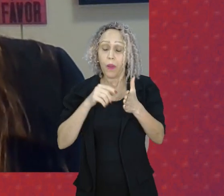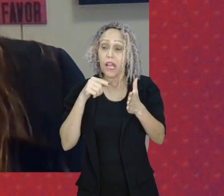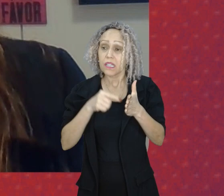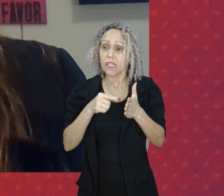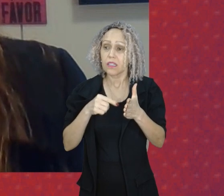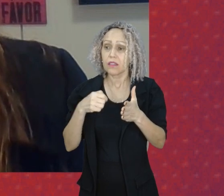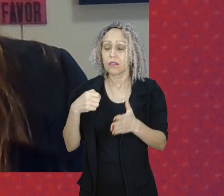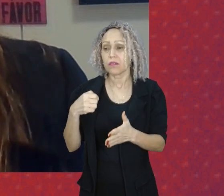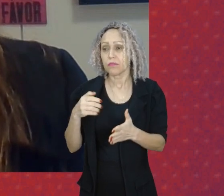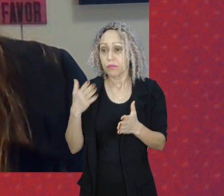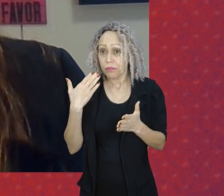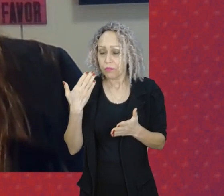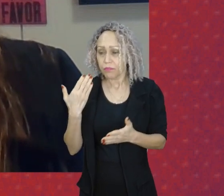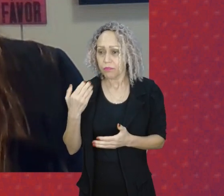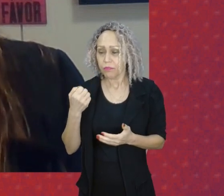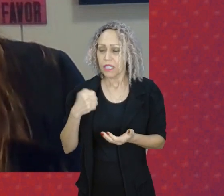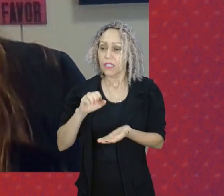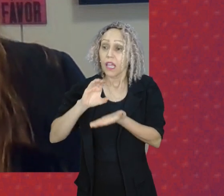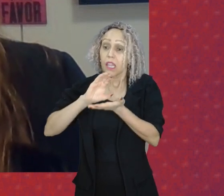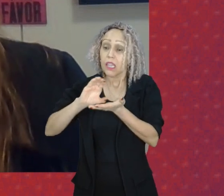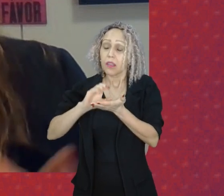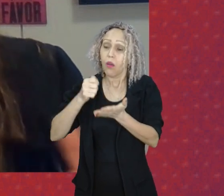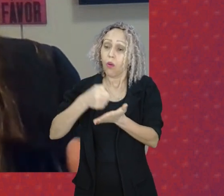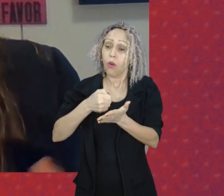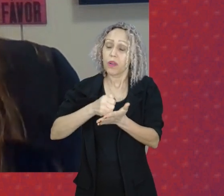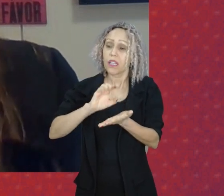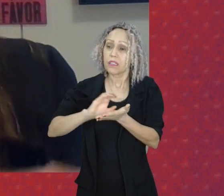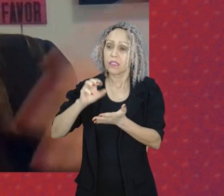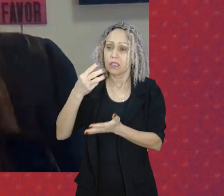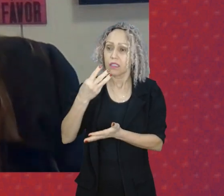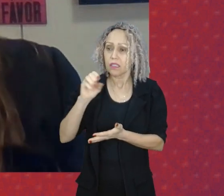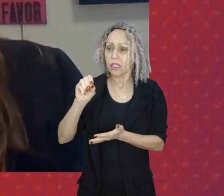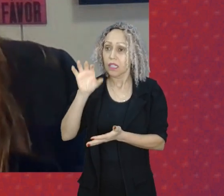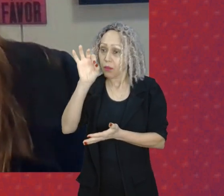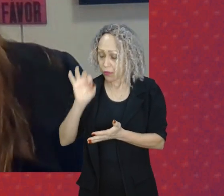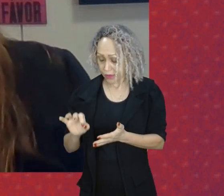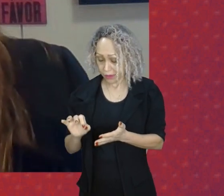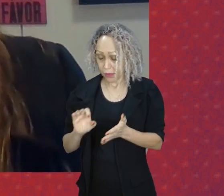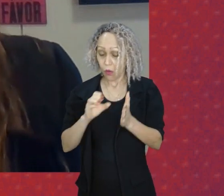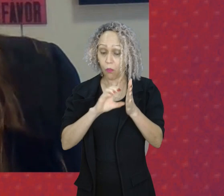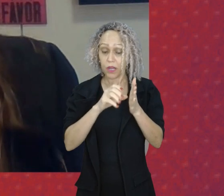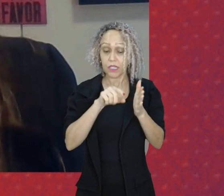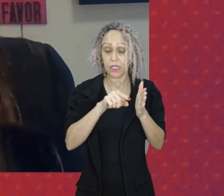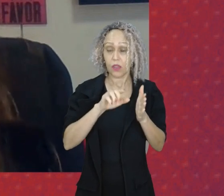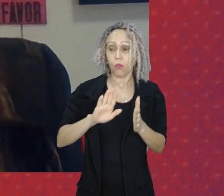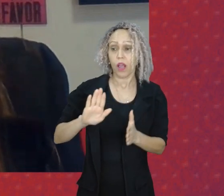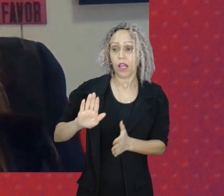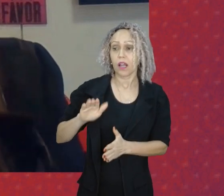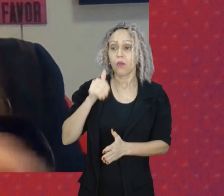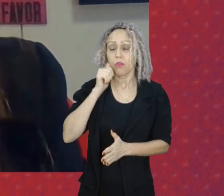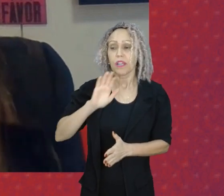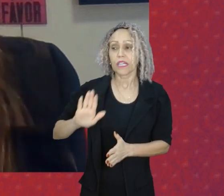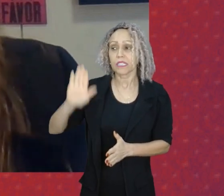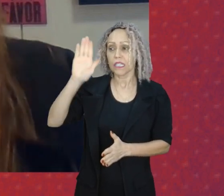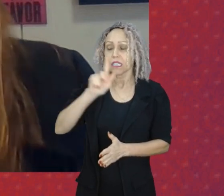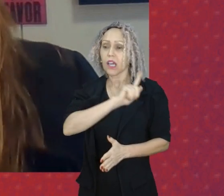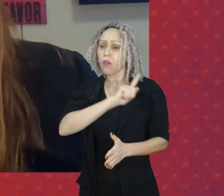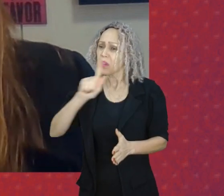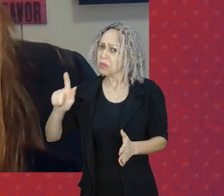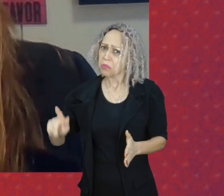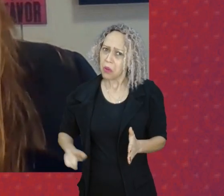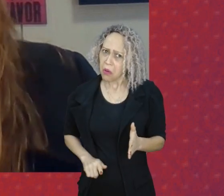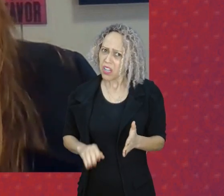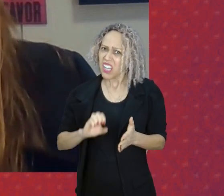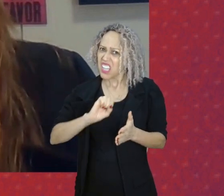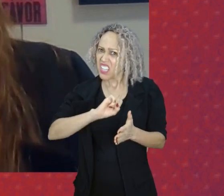menos 30% dos recursos para mulheres. Ele tem uma candidata a governadora. Ele pode pegar e jogar tudo para a candidata